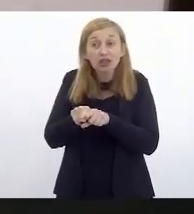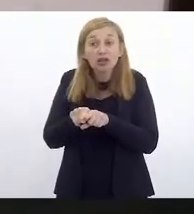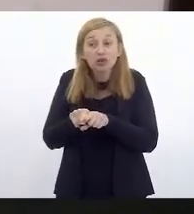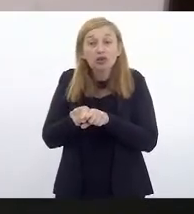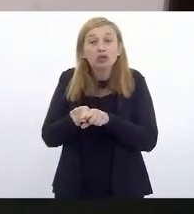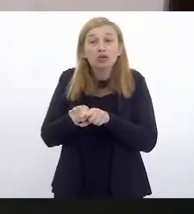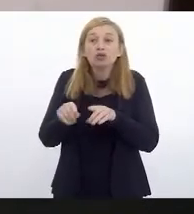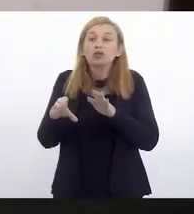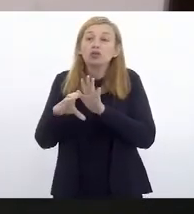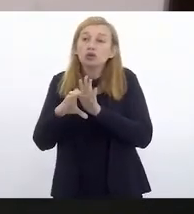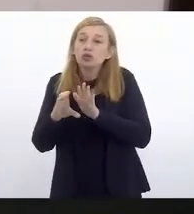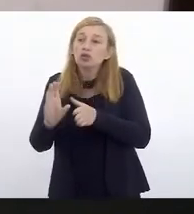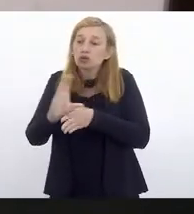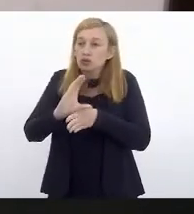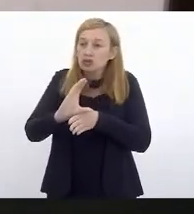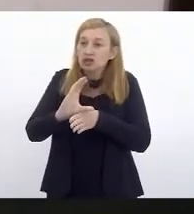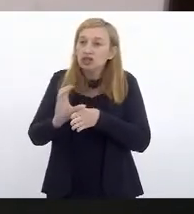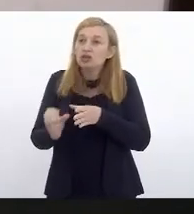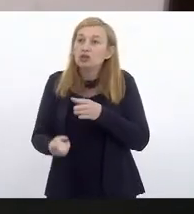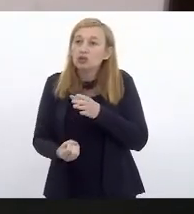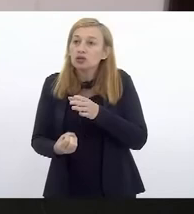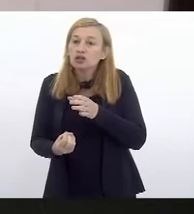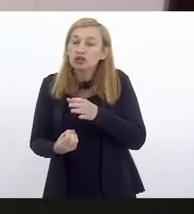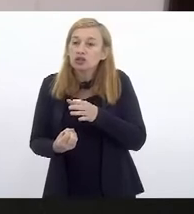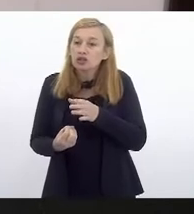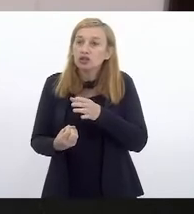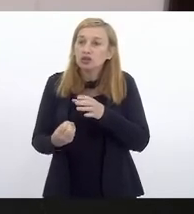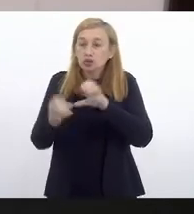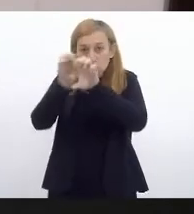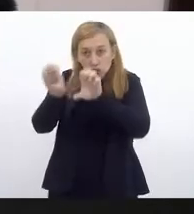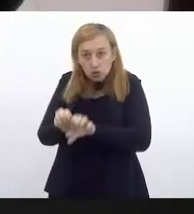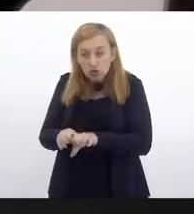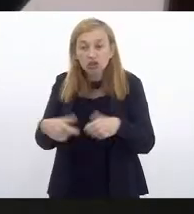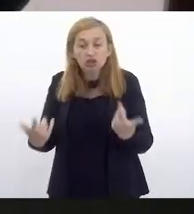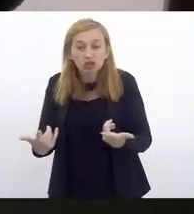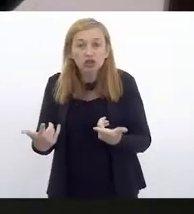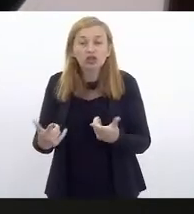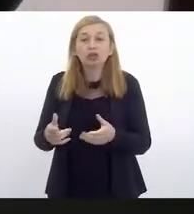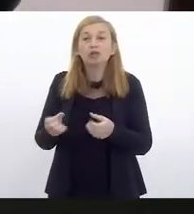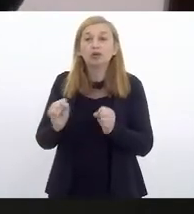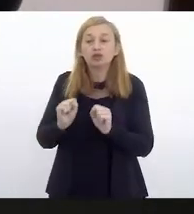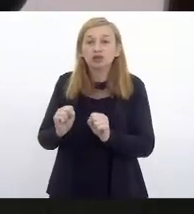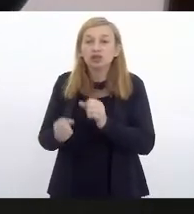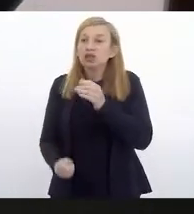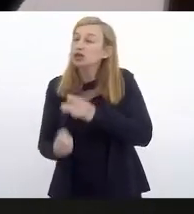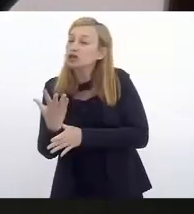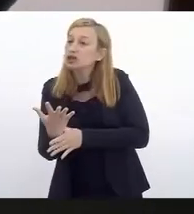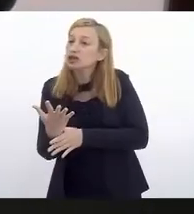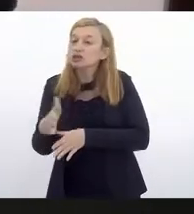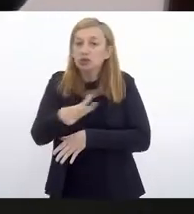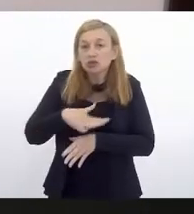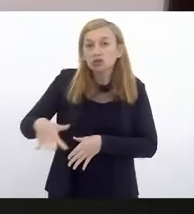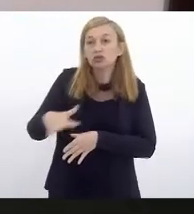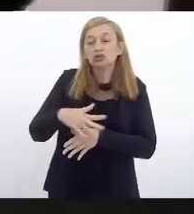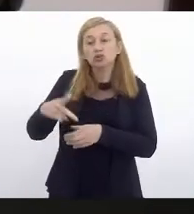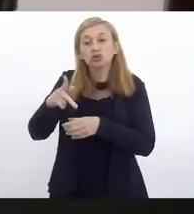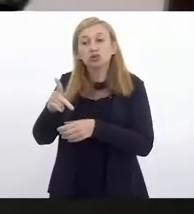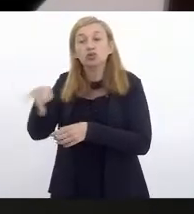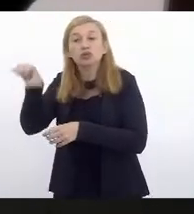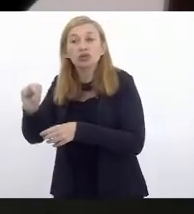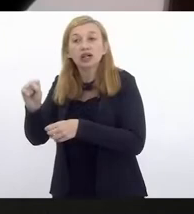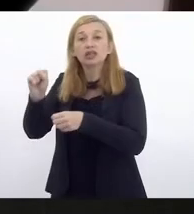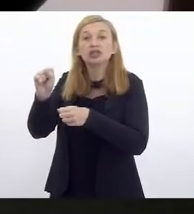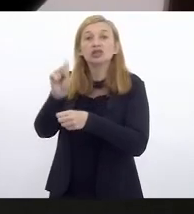consultivo, que a gente possa decidir, né, na área produtiva do óleo e gás, né, para onde vão